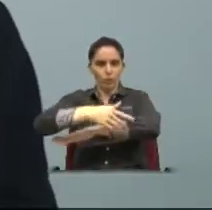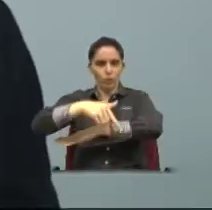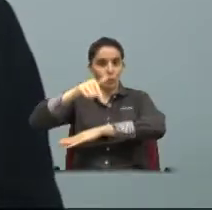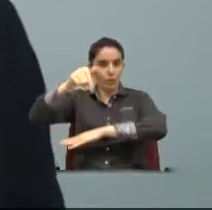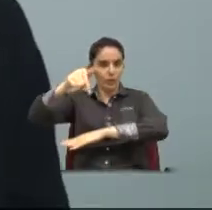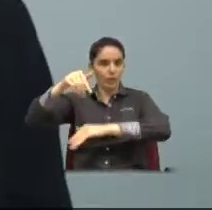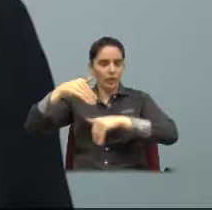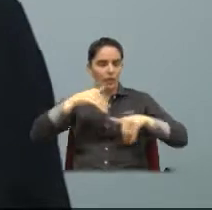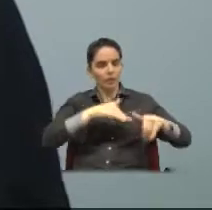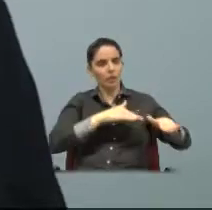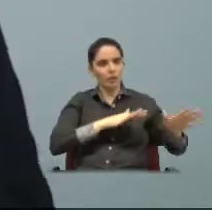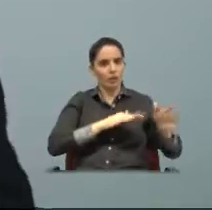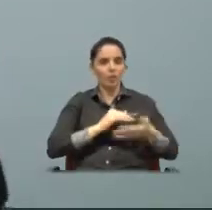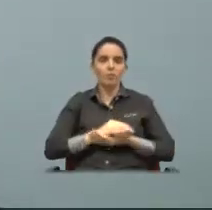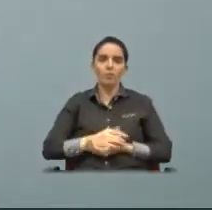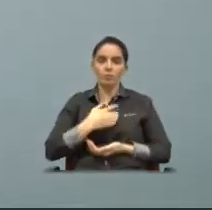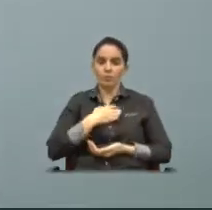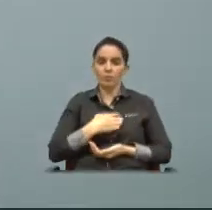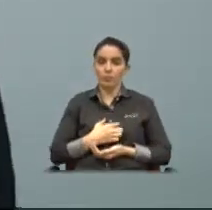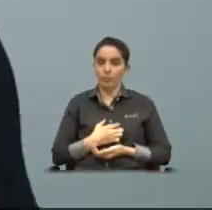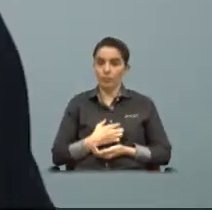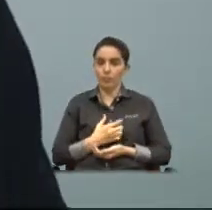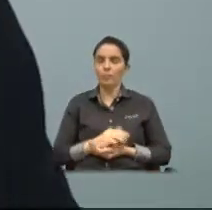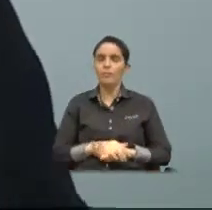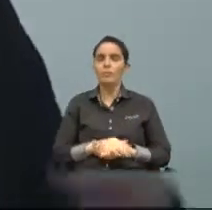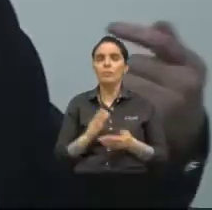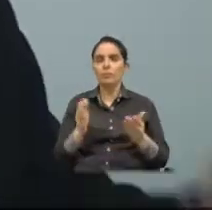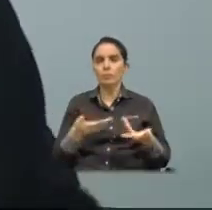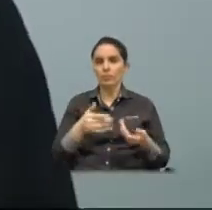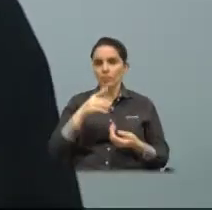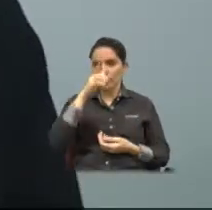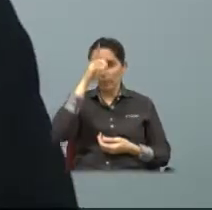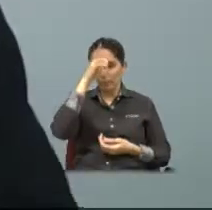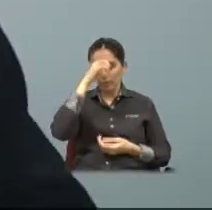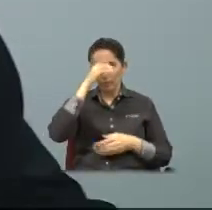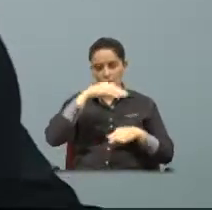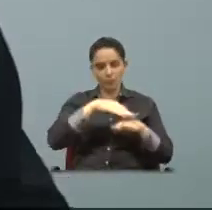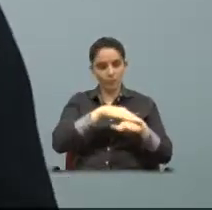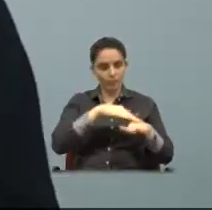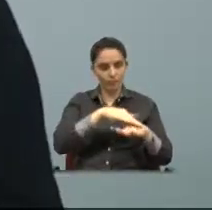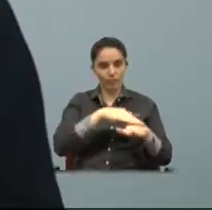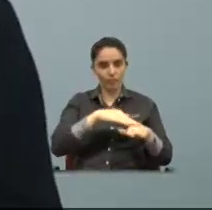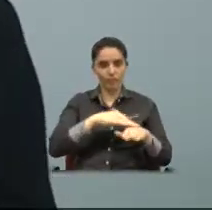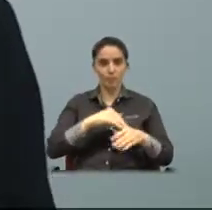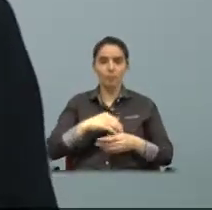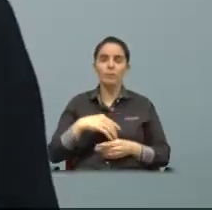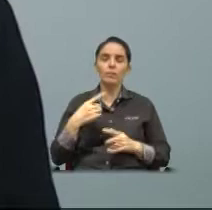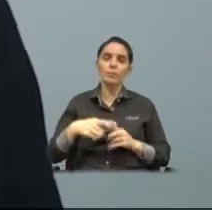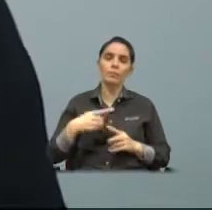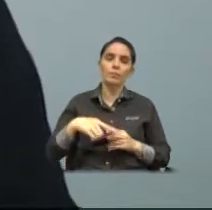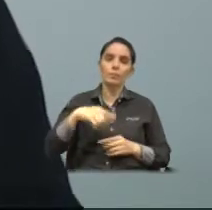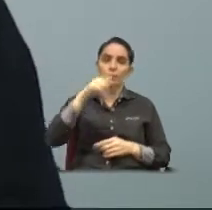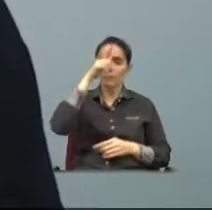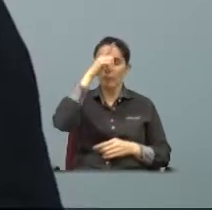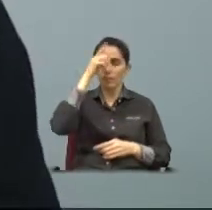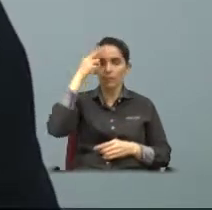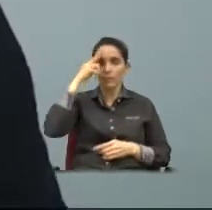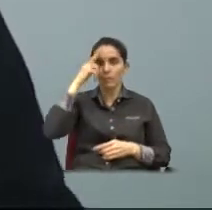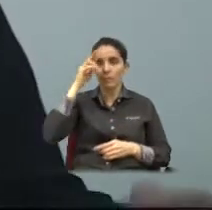ia receber. E como eu lembrei, até comentei hoje, me lembro desse dia, que para nós, naquele